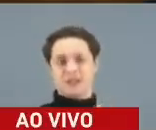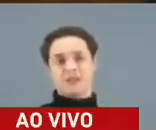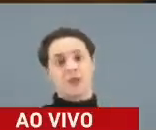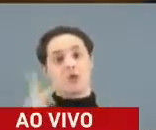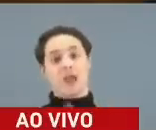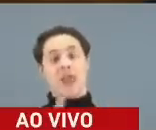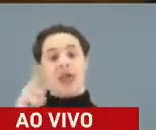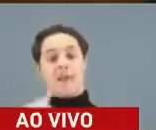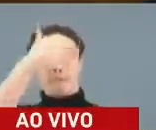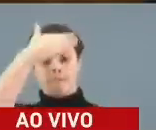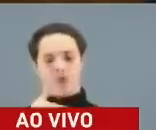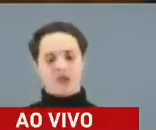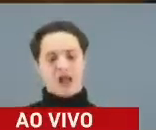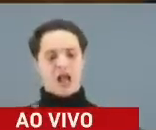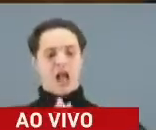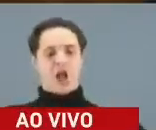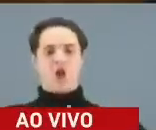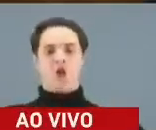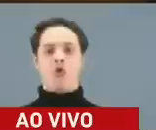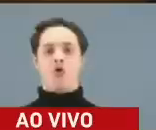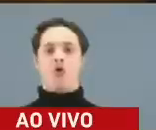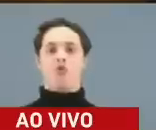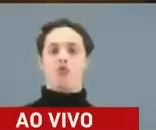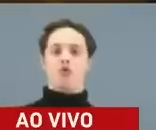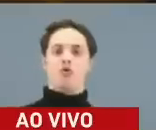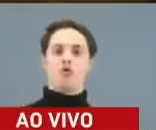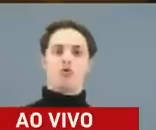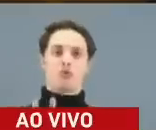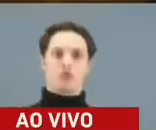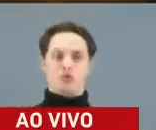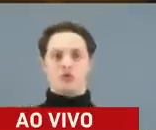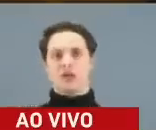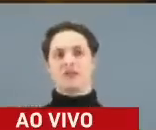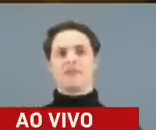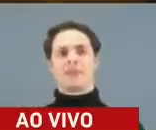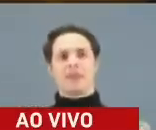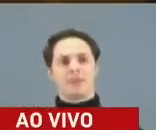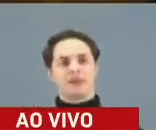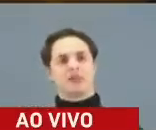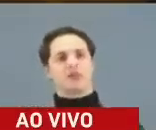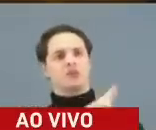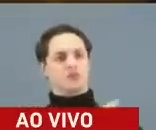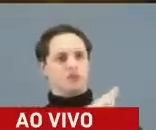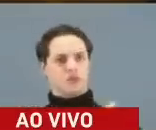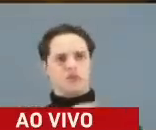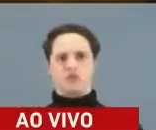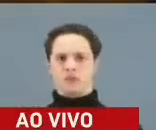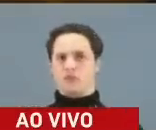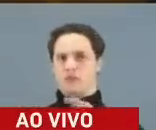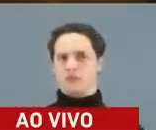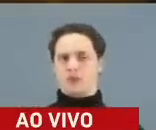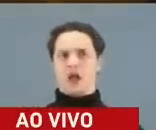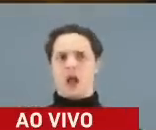são condutas. Condutas que foram praticadas, aí podem gerar responsabilidades dos